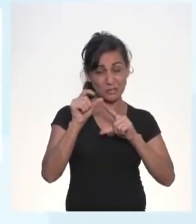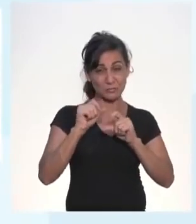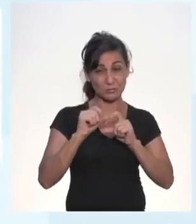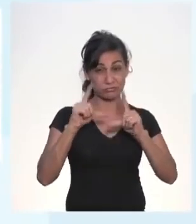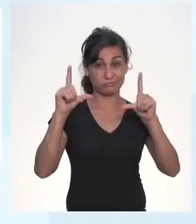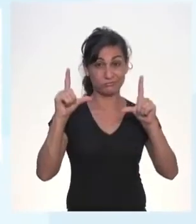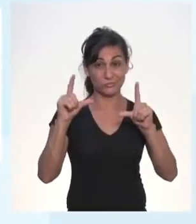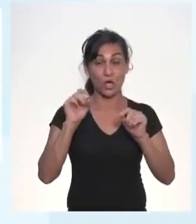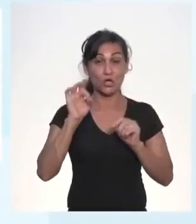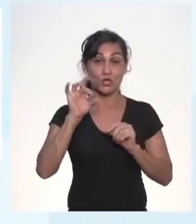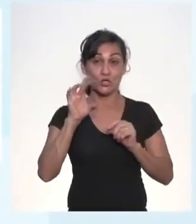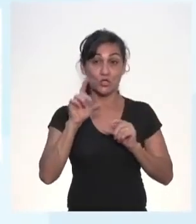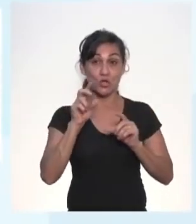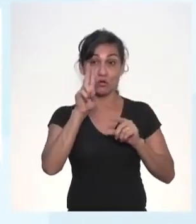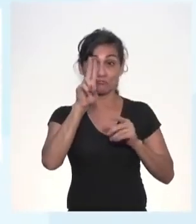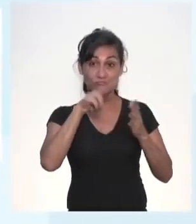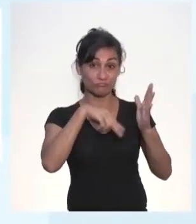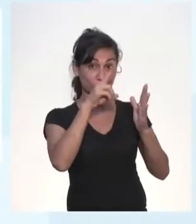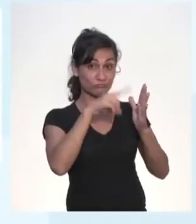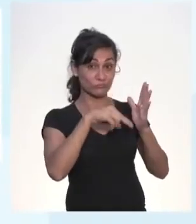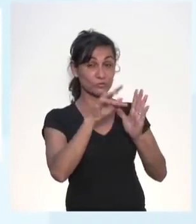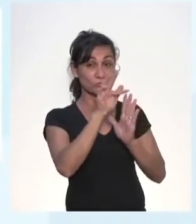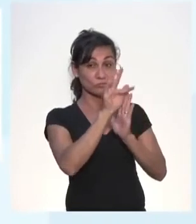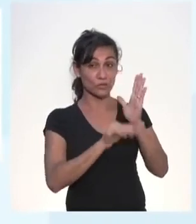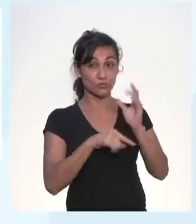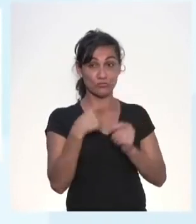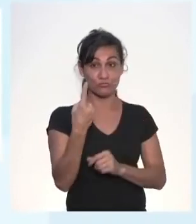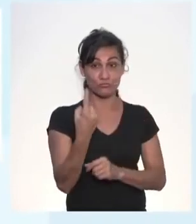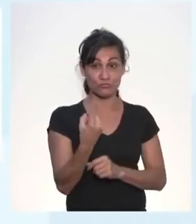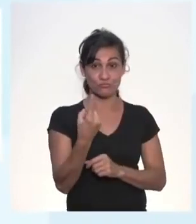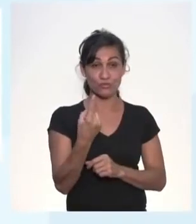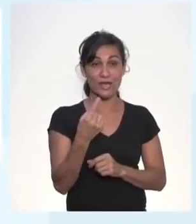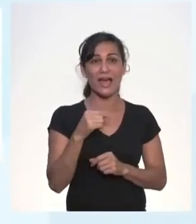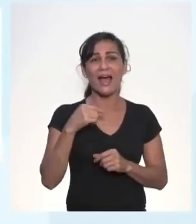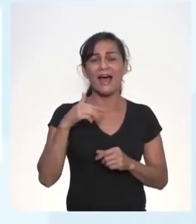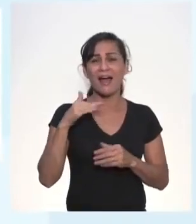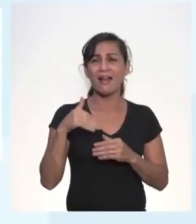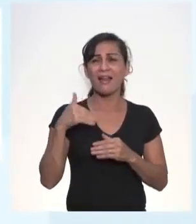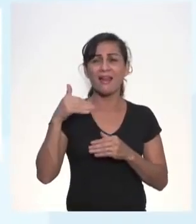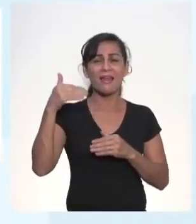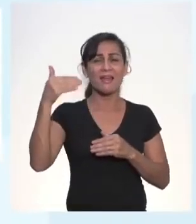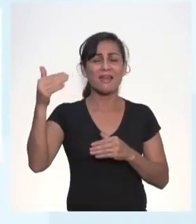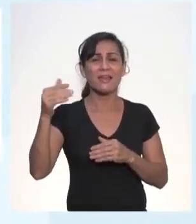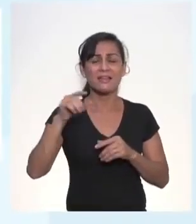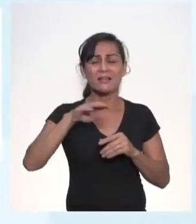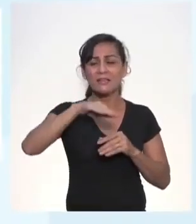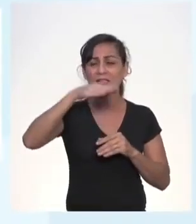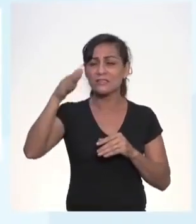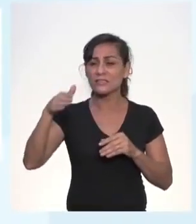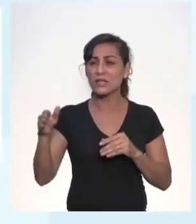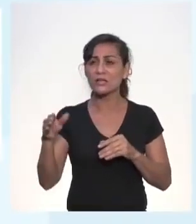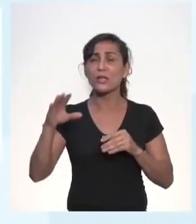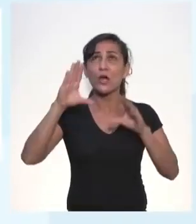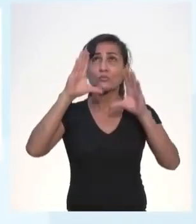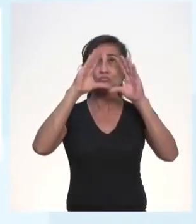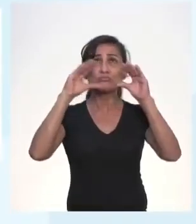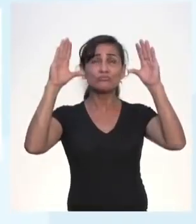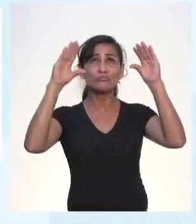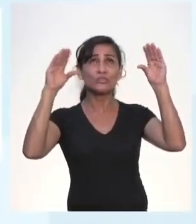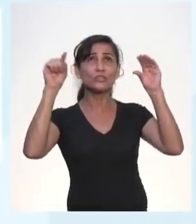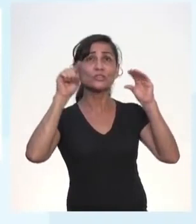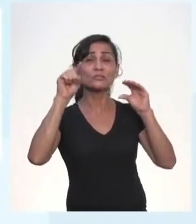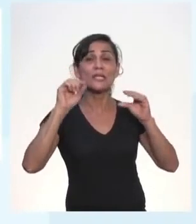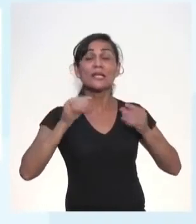texto, só o texto, tá, Elaine? Tá. Na parte do texto 1, por gentileza. Além, muito além daquela serra que ainda azula no horizonte,